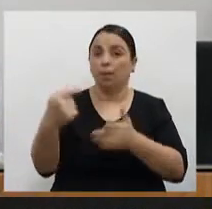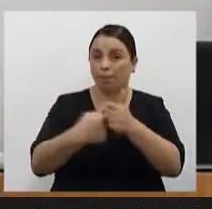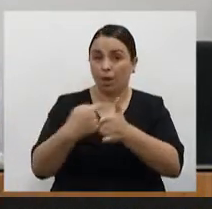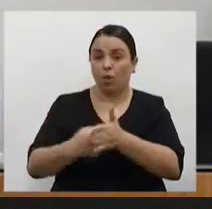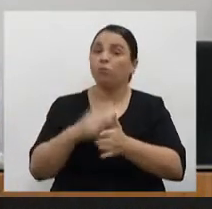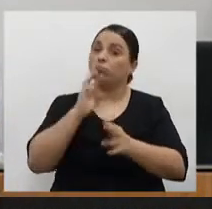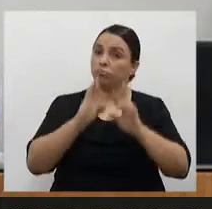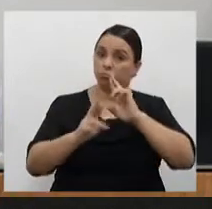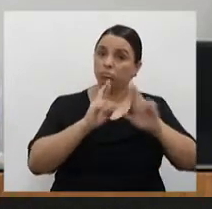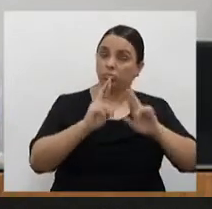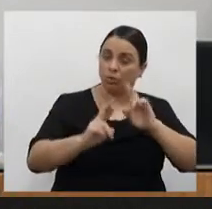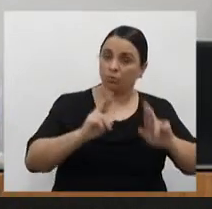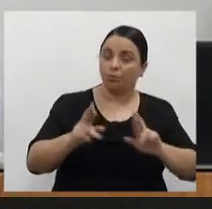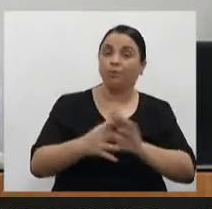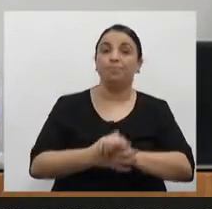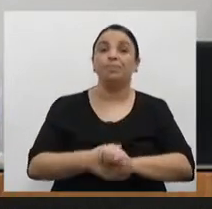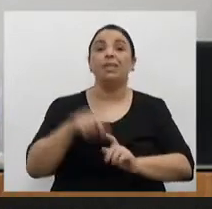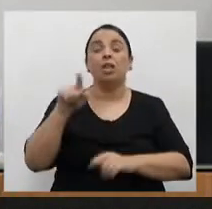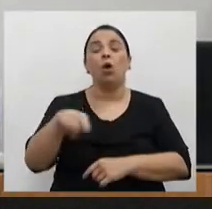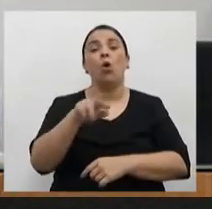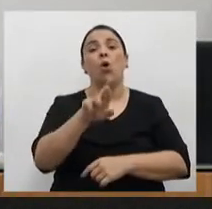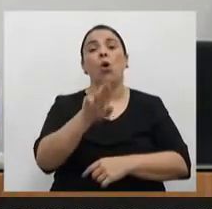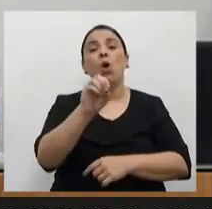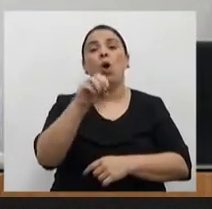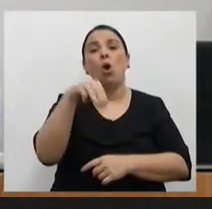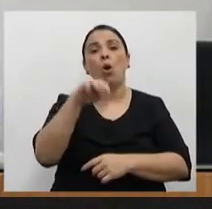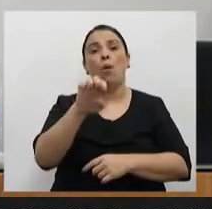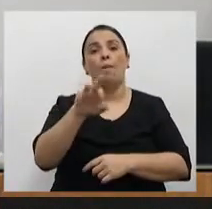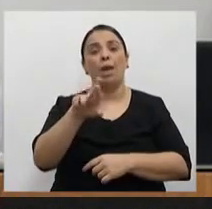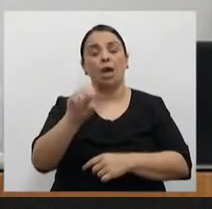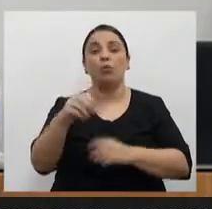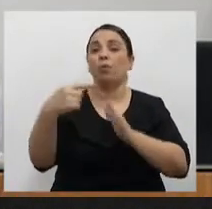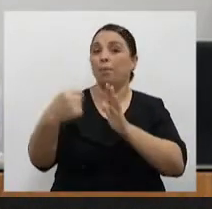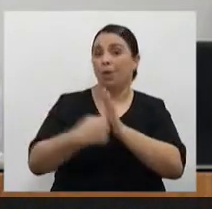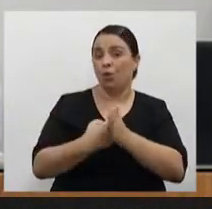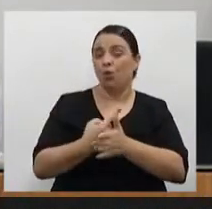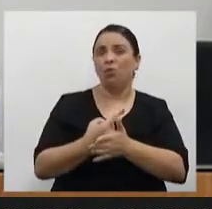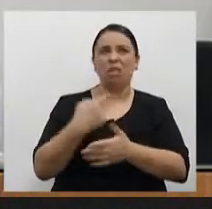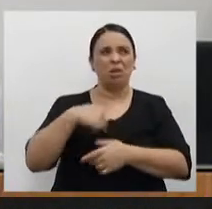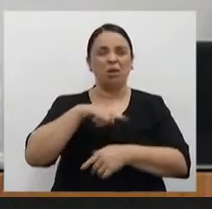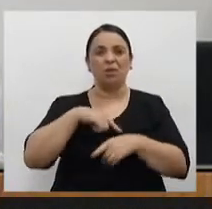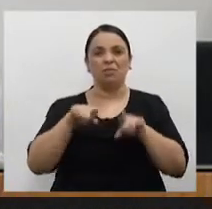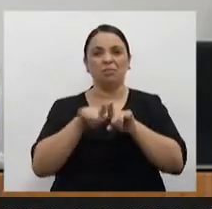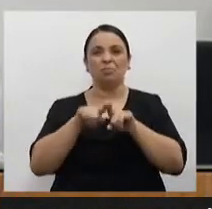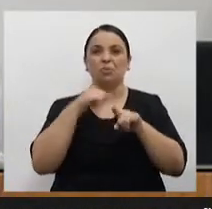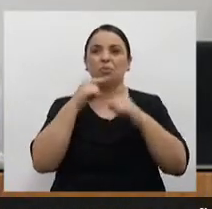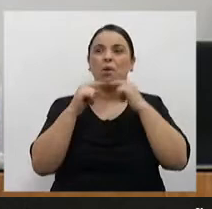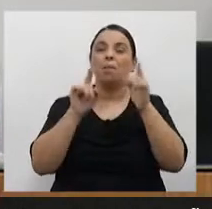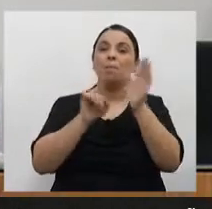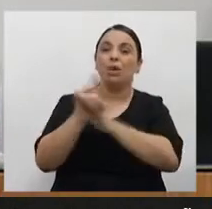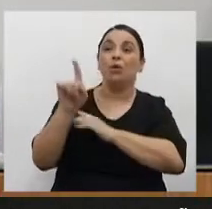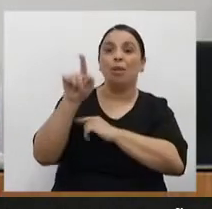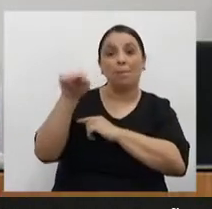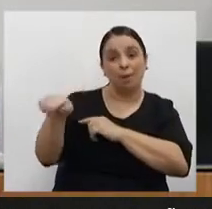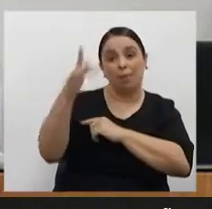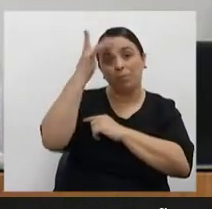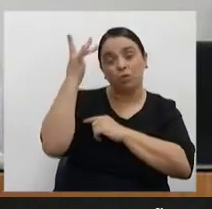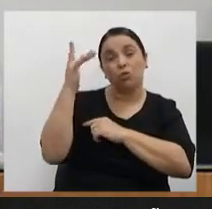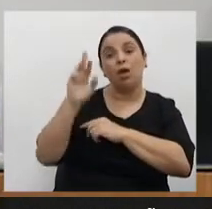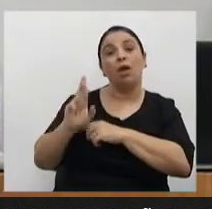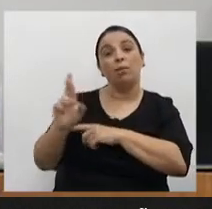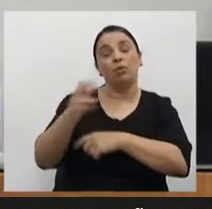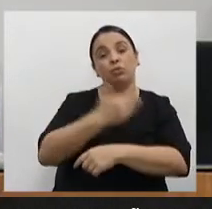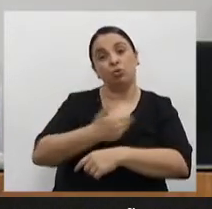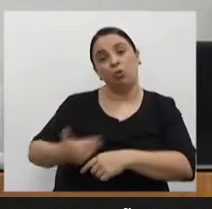E a pergunta do Romérito, eu acho que é uma pergunta de todos nós, que ele faz aí para os representantes do governo: qual a competência